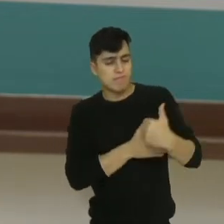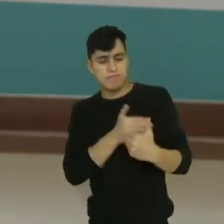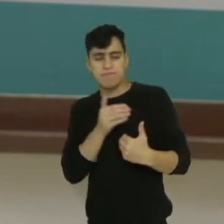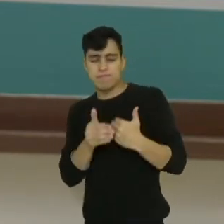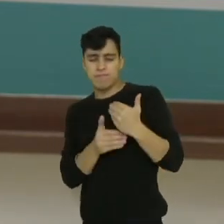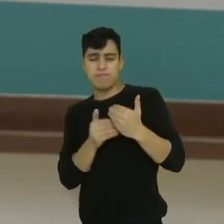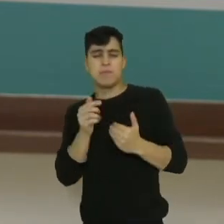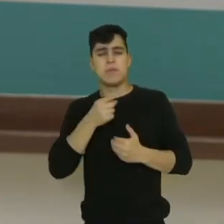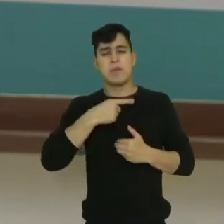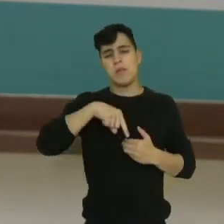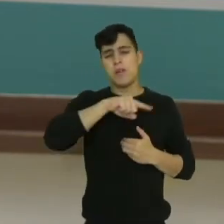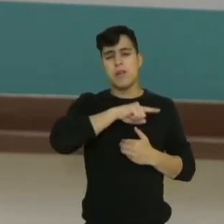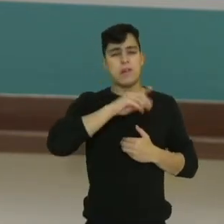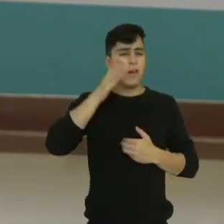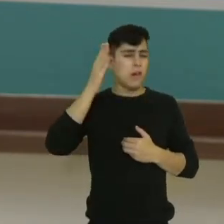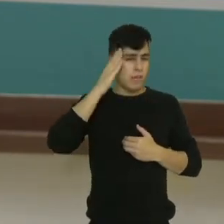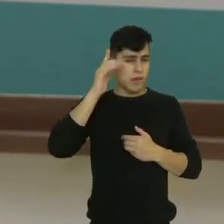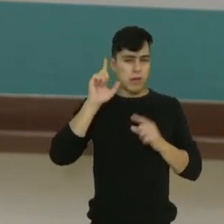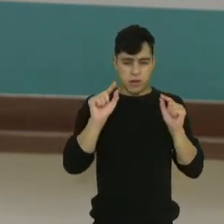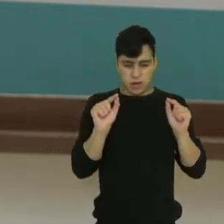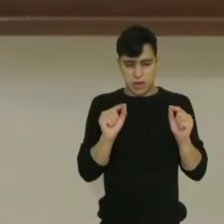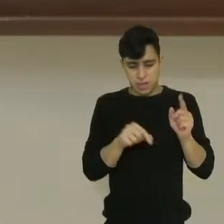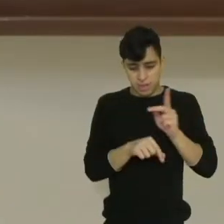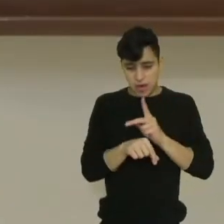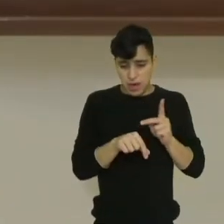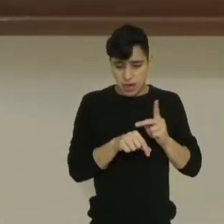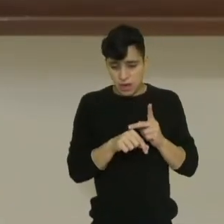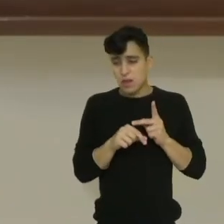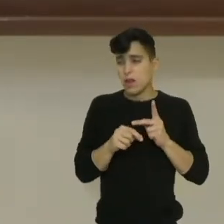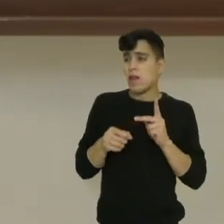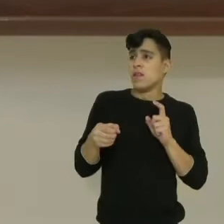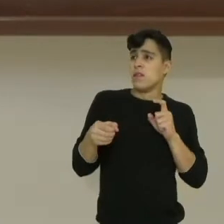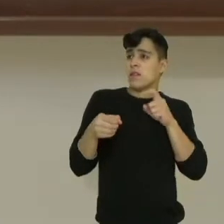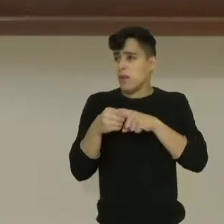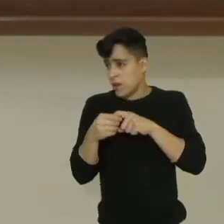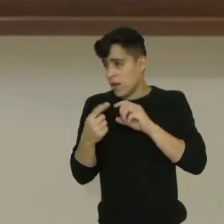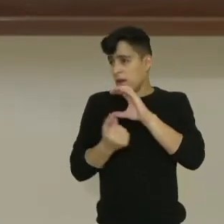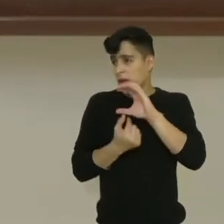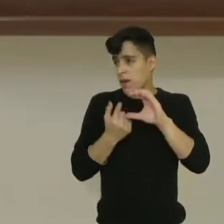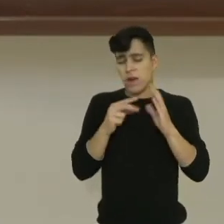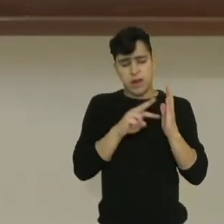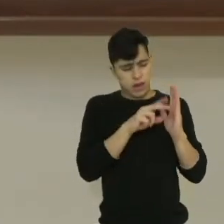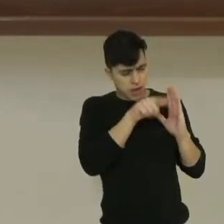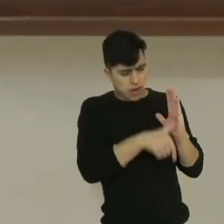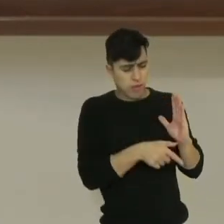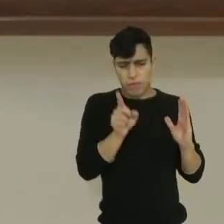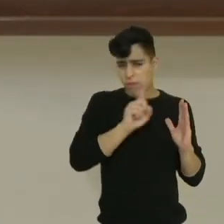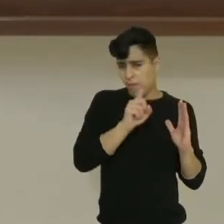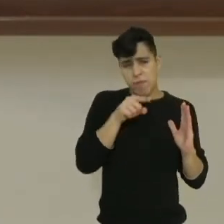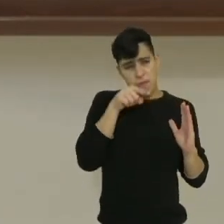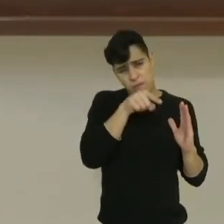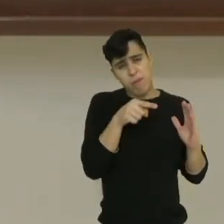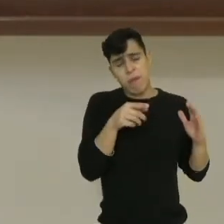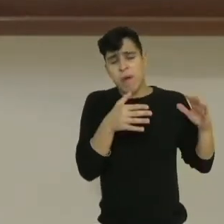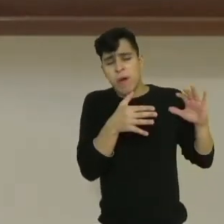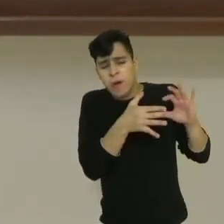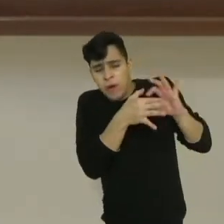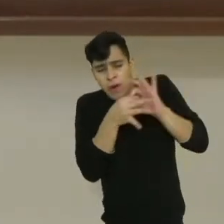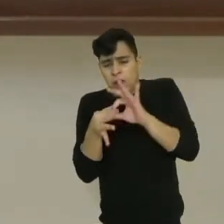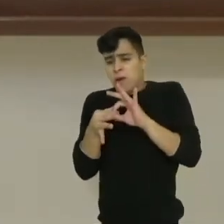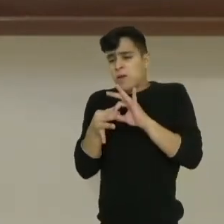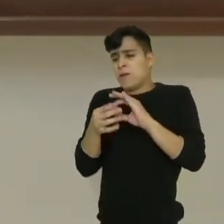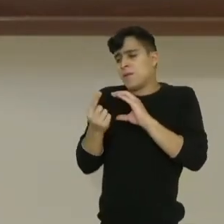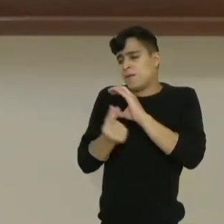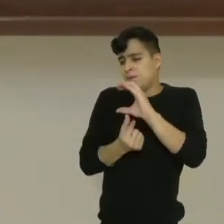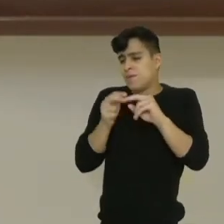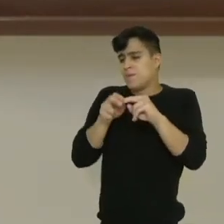uma noção de que os que entraram depois não significam que sejam atrasados, e sim entraram num contexto de acordo